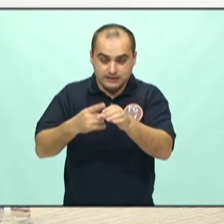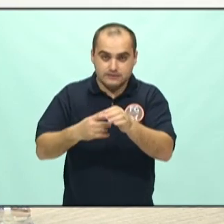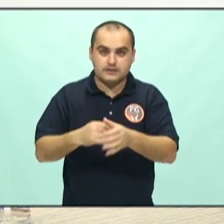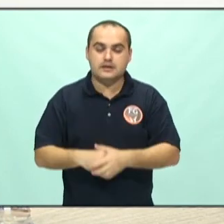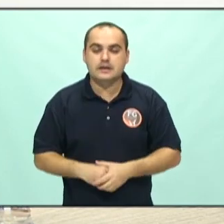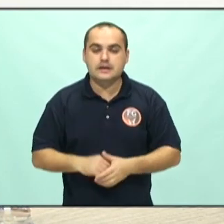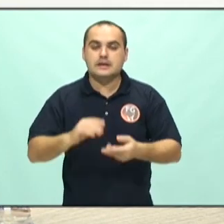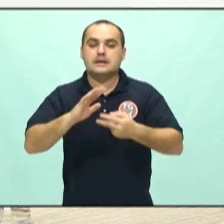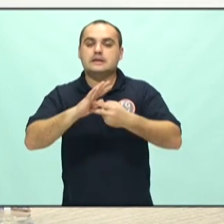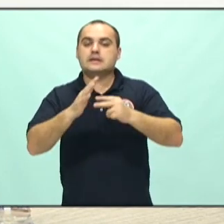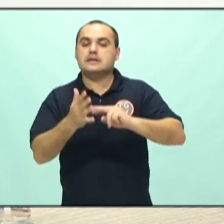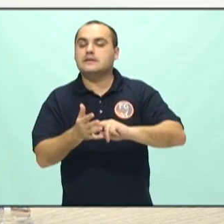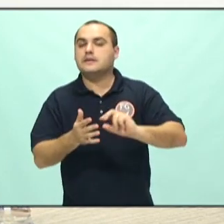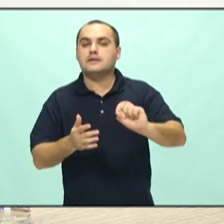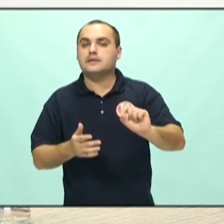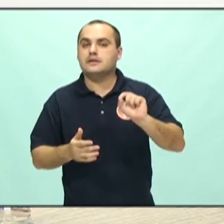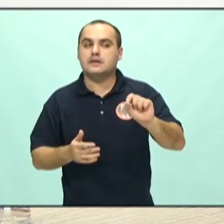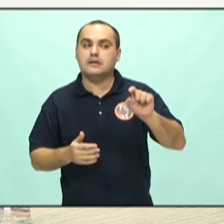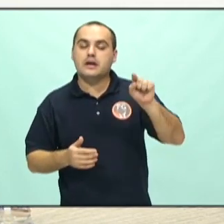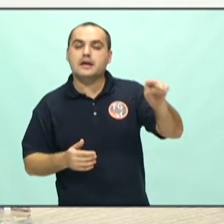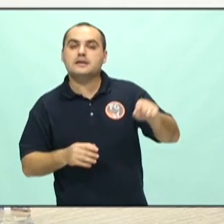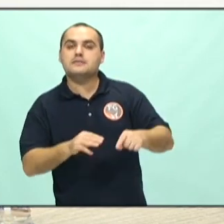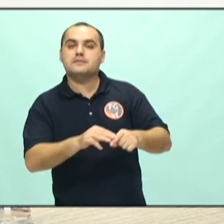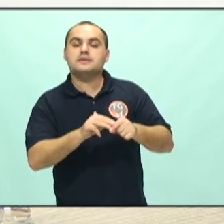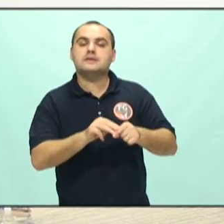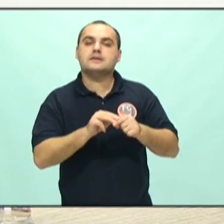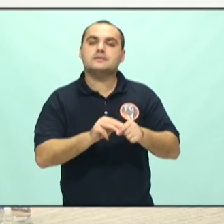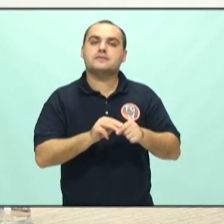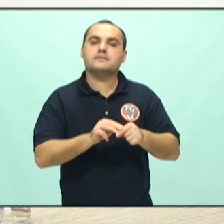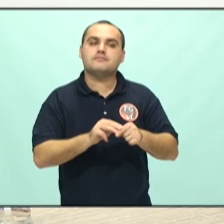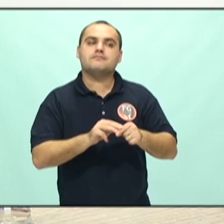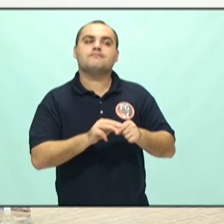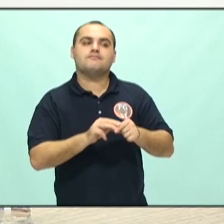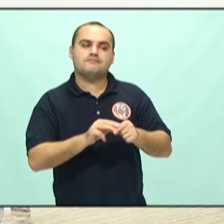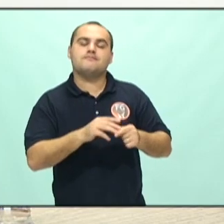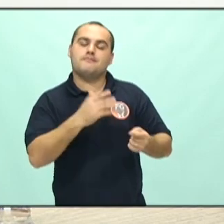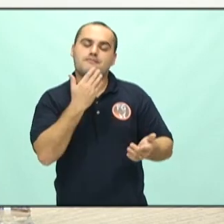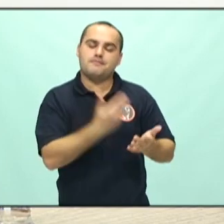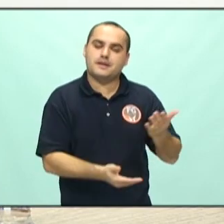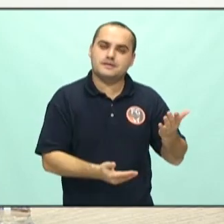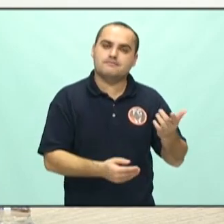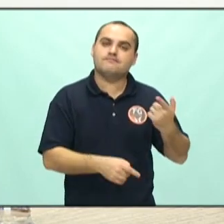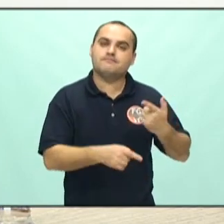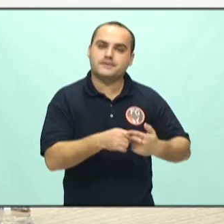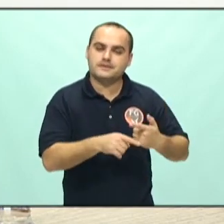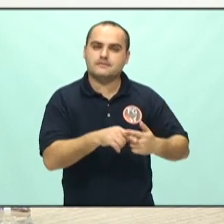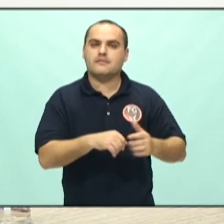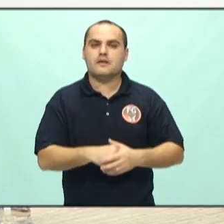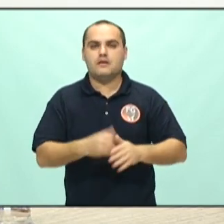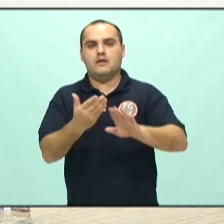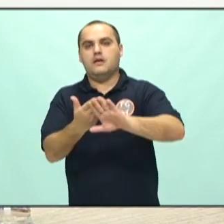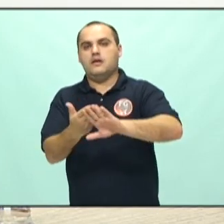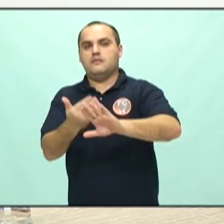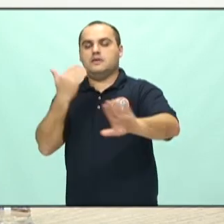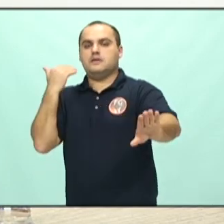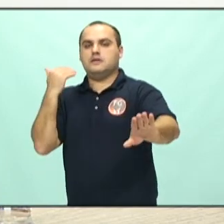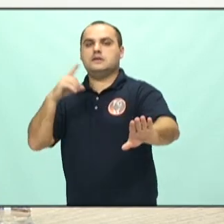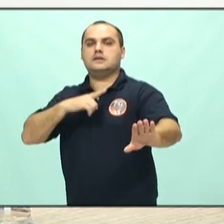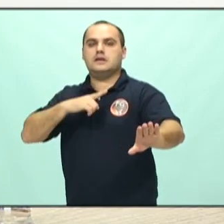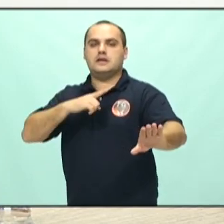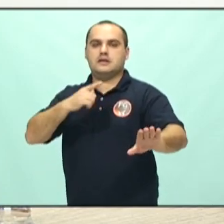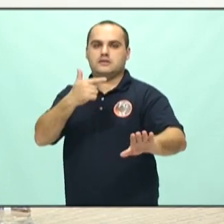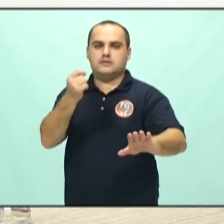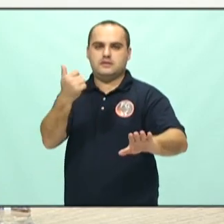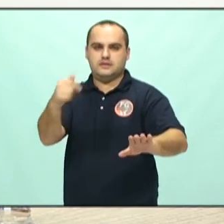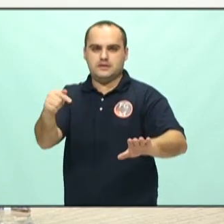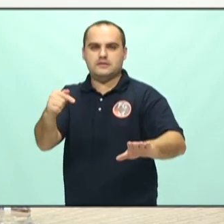pensar colocar aquele município, né, a perder. Porque antigamente, até 2017, nós tínhamos um imposto sindical,